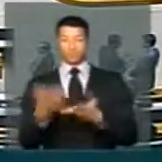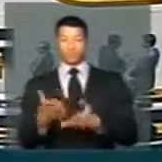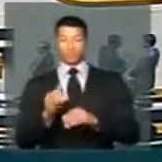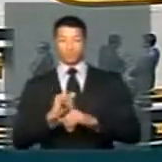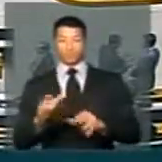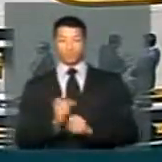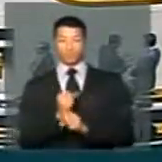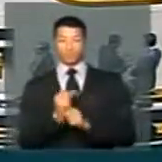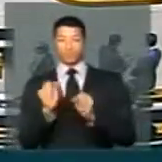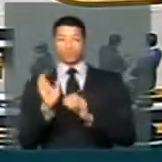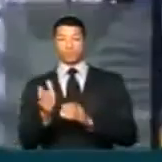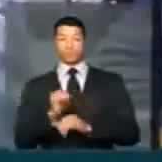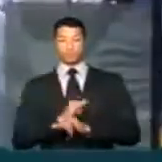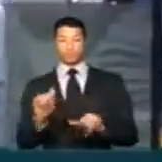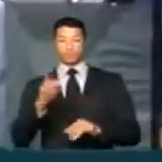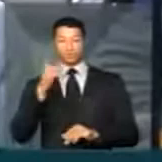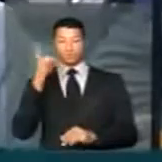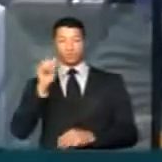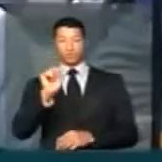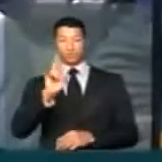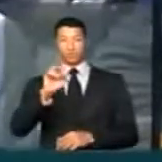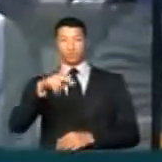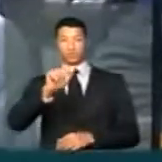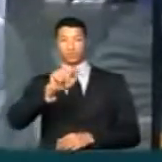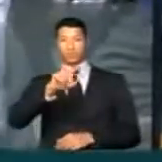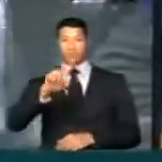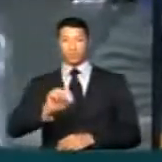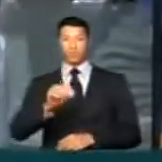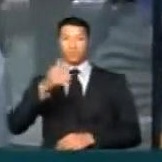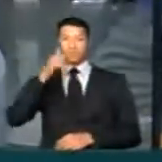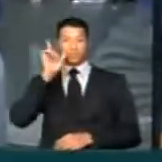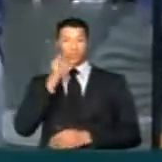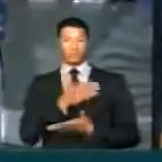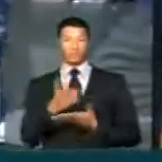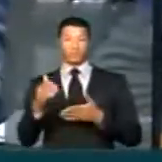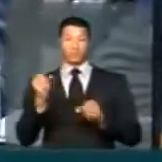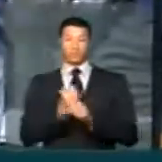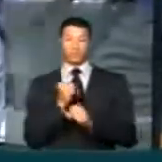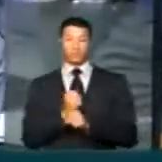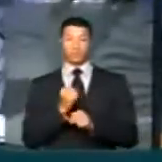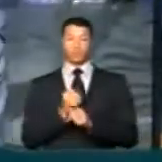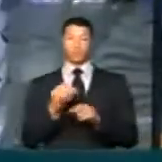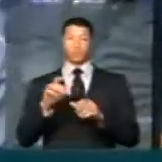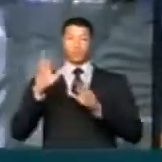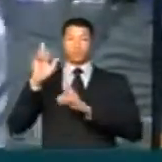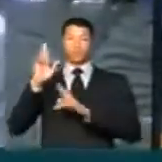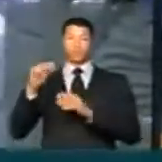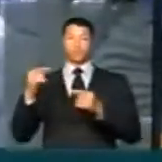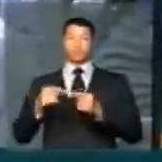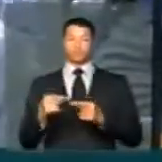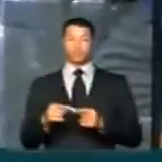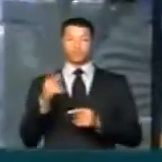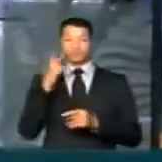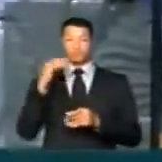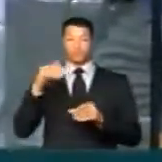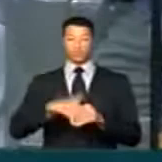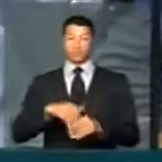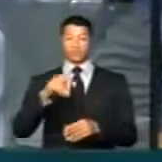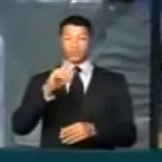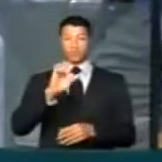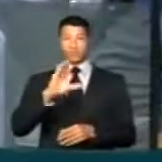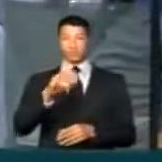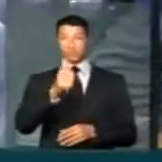aqui me somar com o que foi dito aqui pelo deputado Arnaldo Faria de Sá. Ontem nós construímos no Colégio de Líderes um acordo para votar a